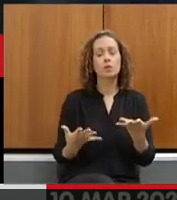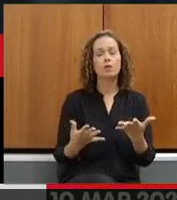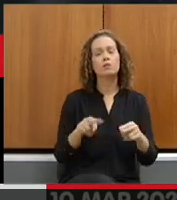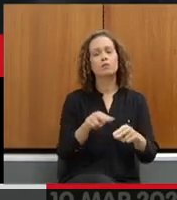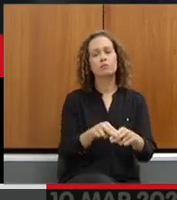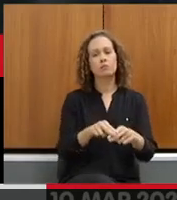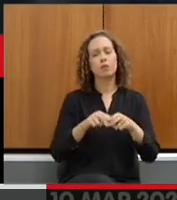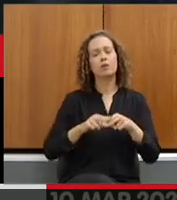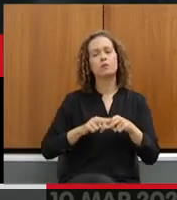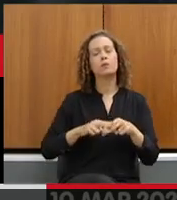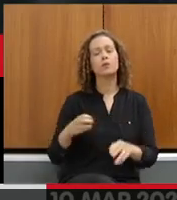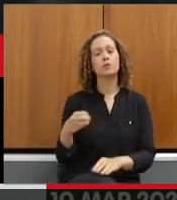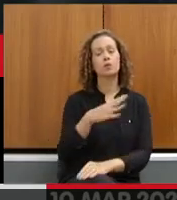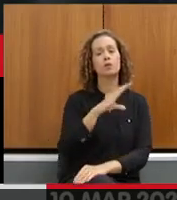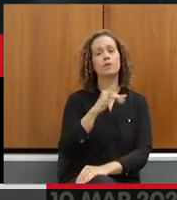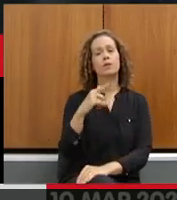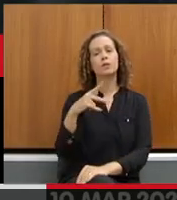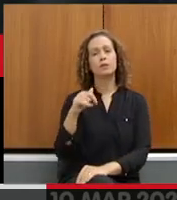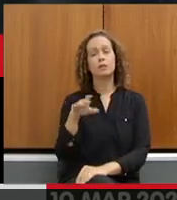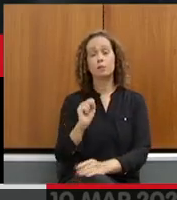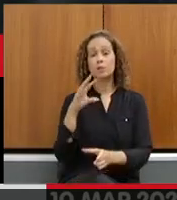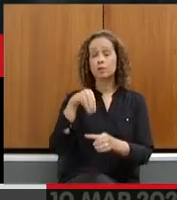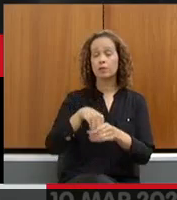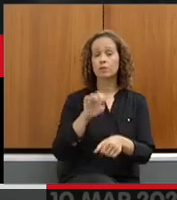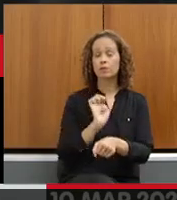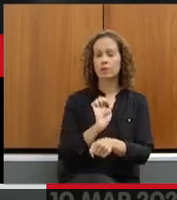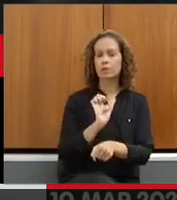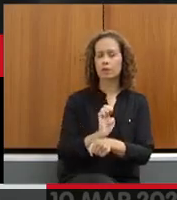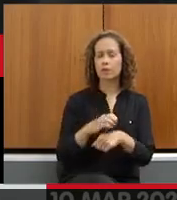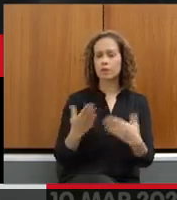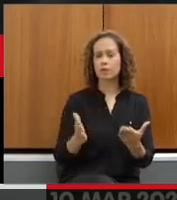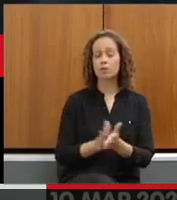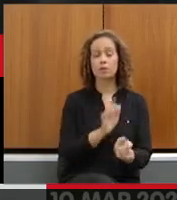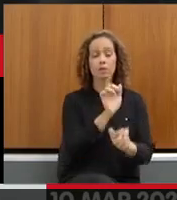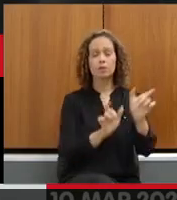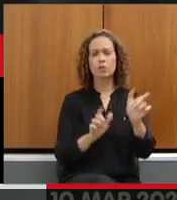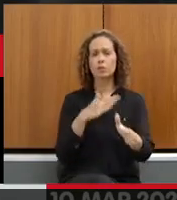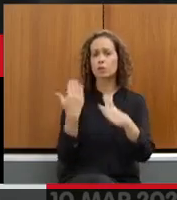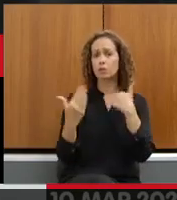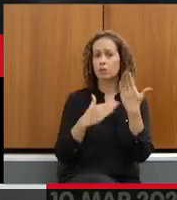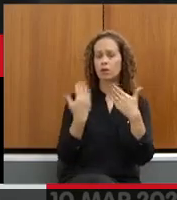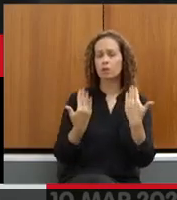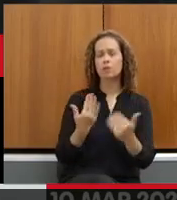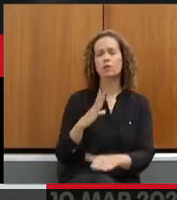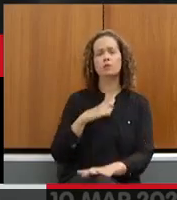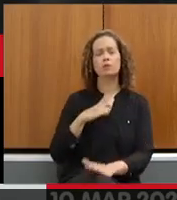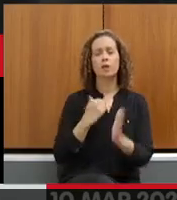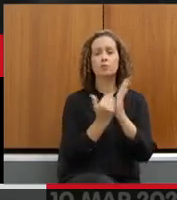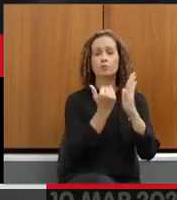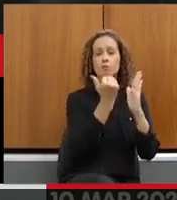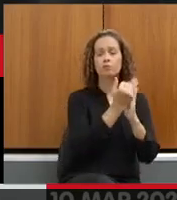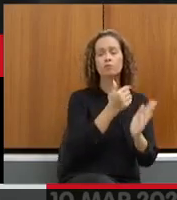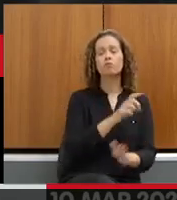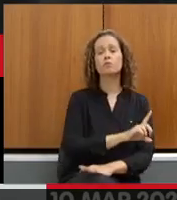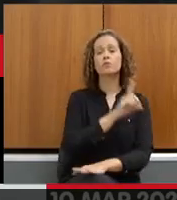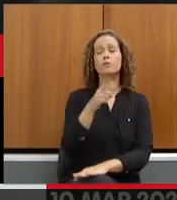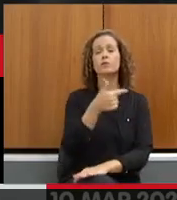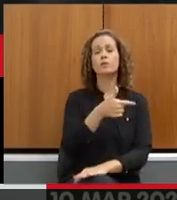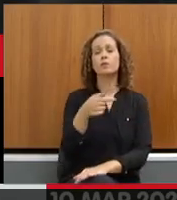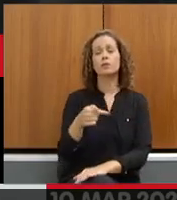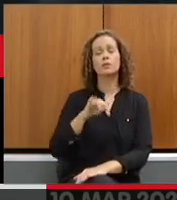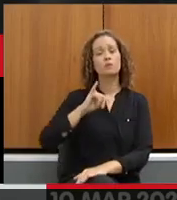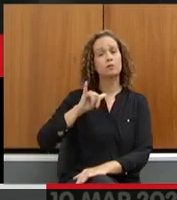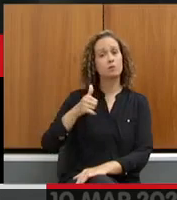das novas cepas no estado em relação aos óbitos nós tivemos um pico no dia vinte e sete de Janeiro